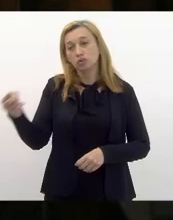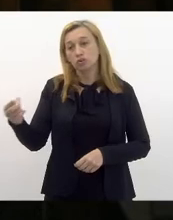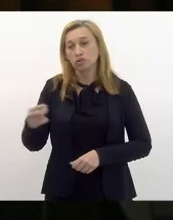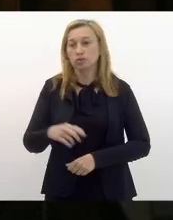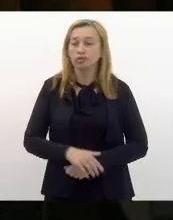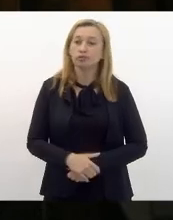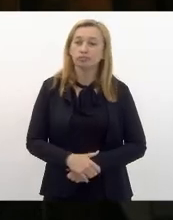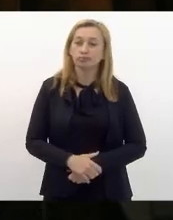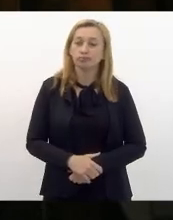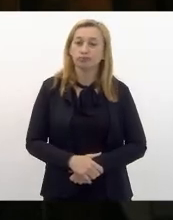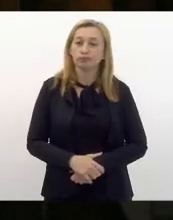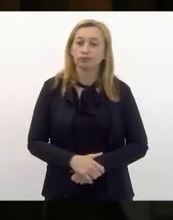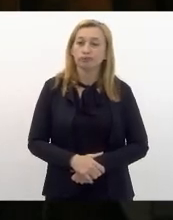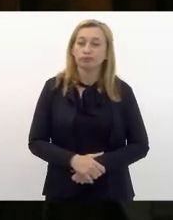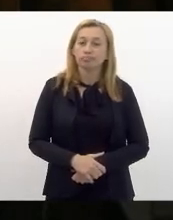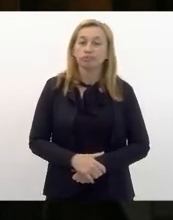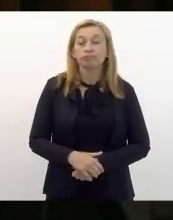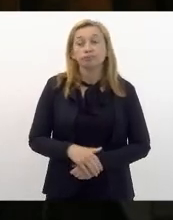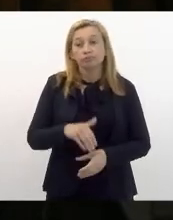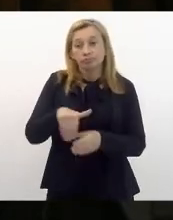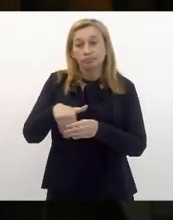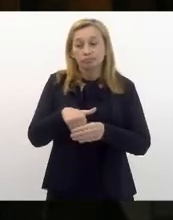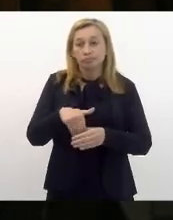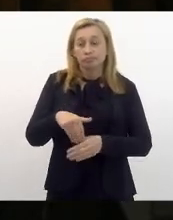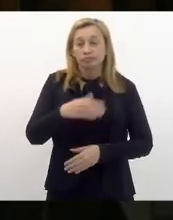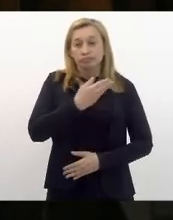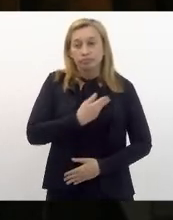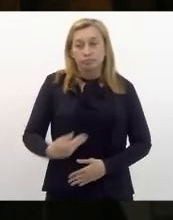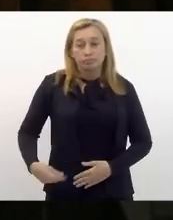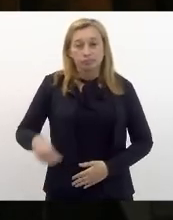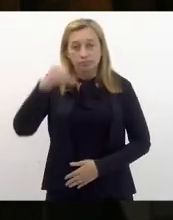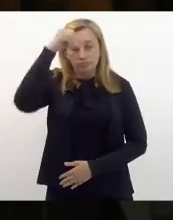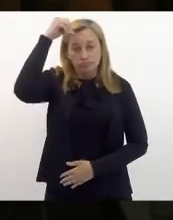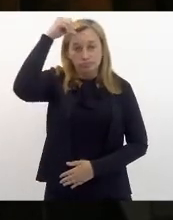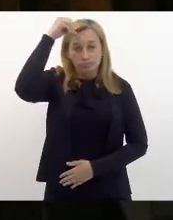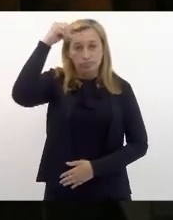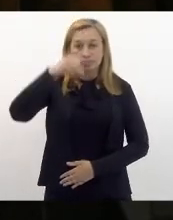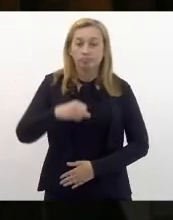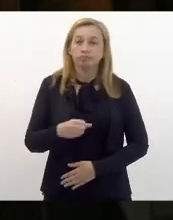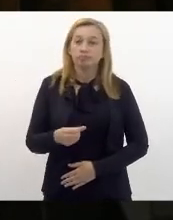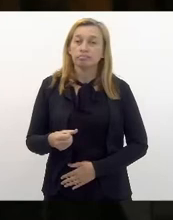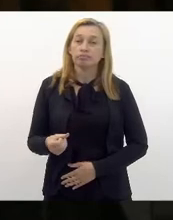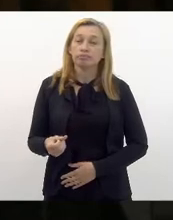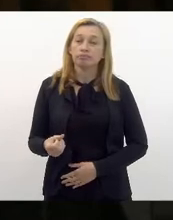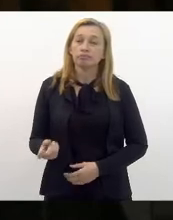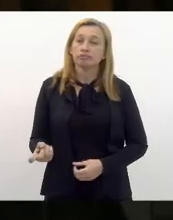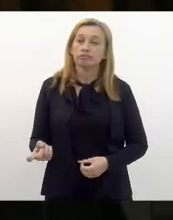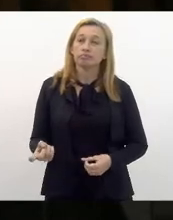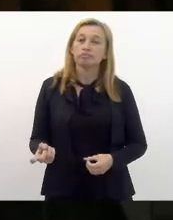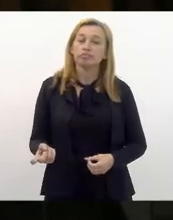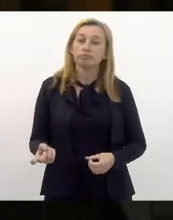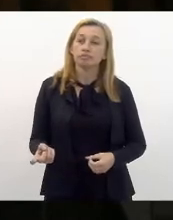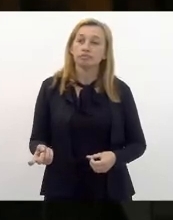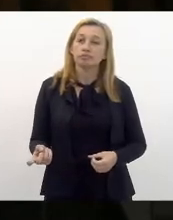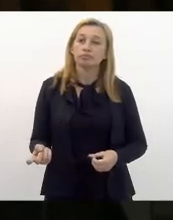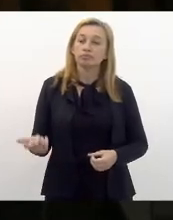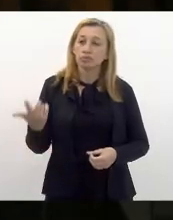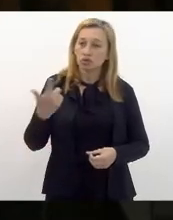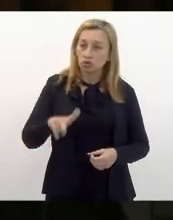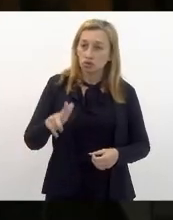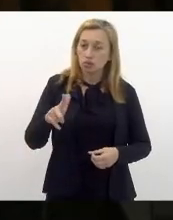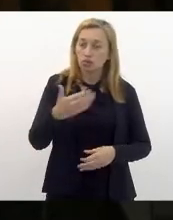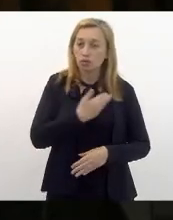é tão a candidatura do governador Cláudio Castro à reeleição na